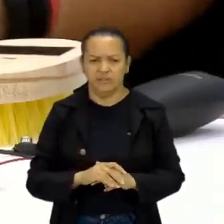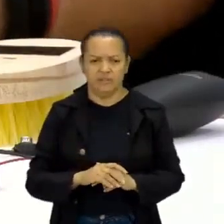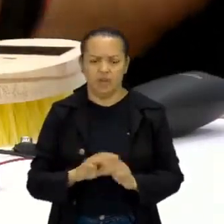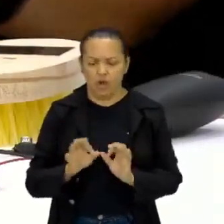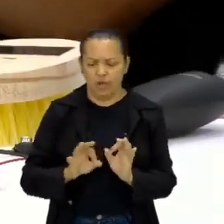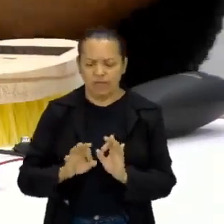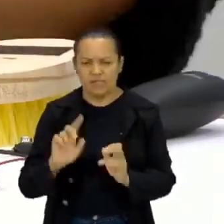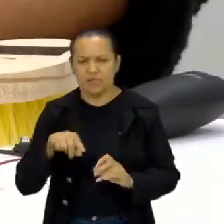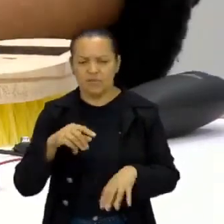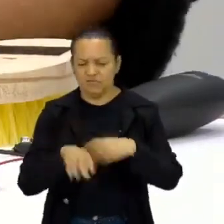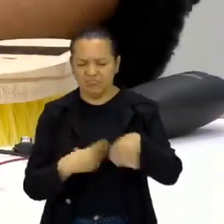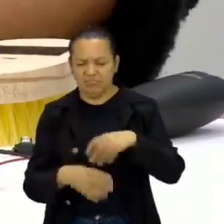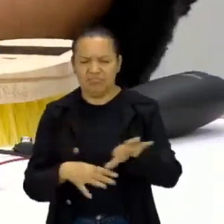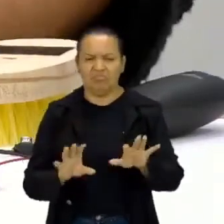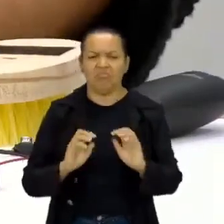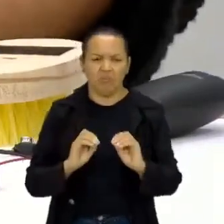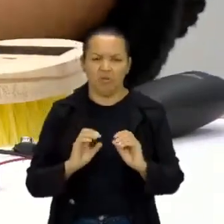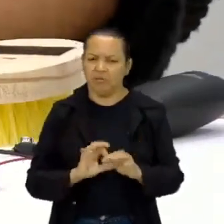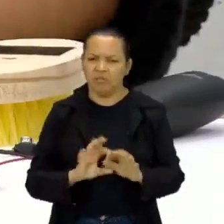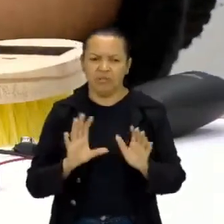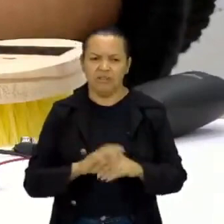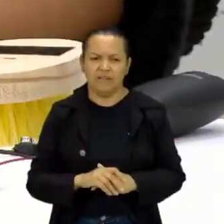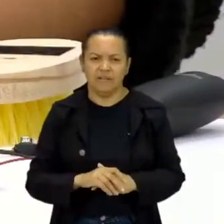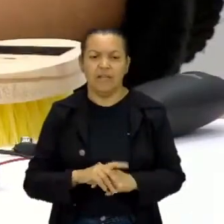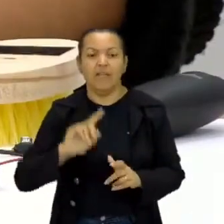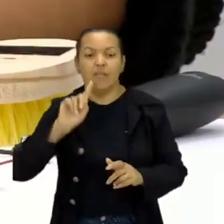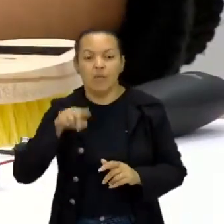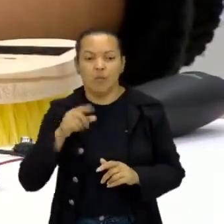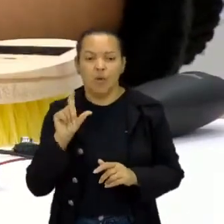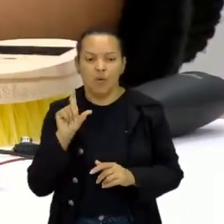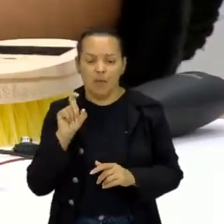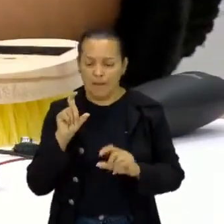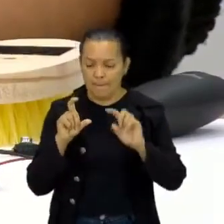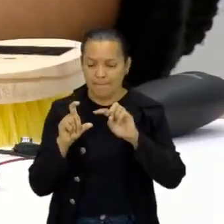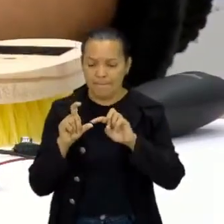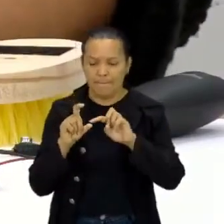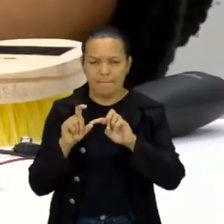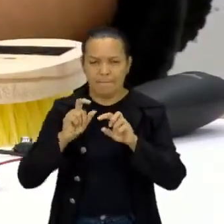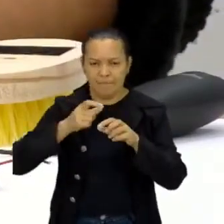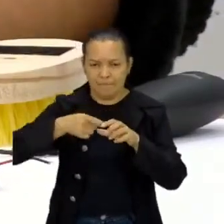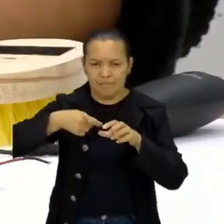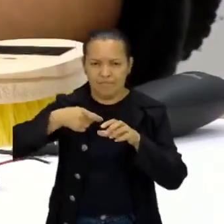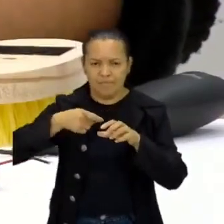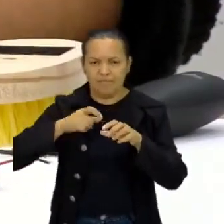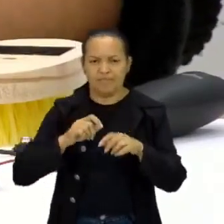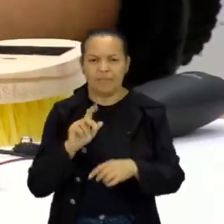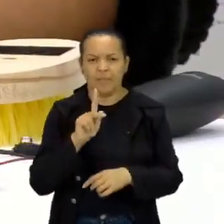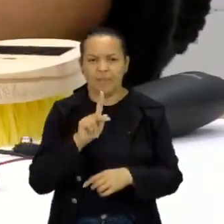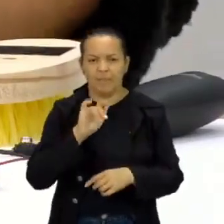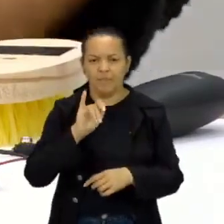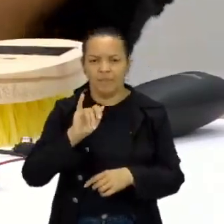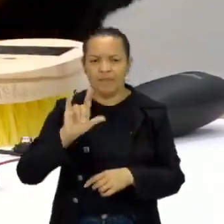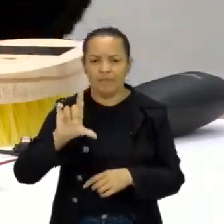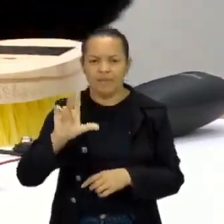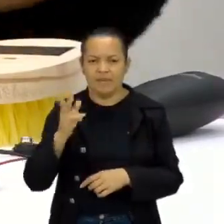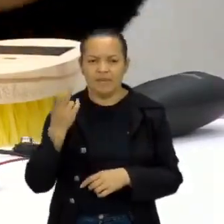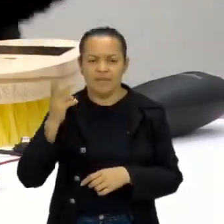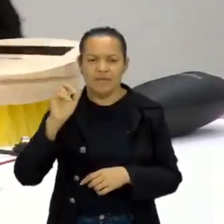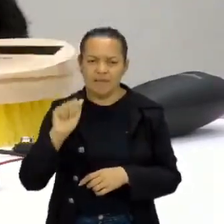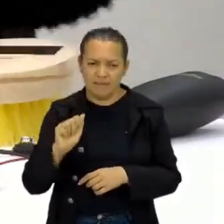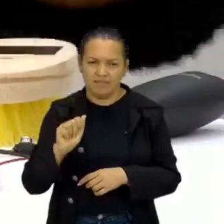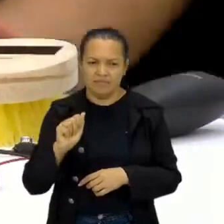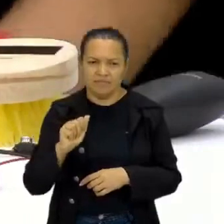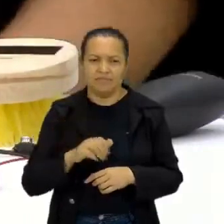tá? A gente ligou, colocar as pilhas. Lembre-se de colocar dos lados